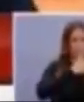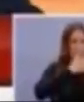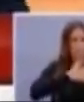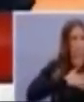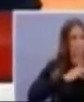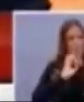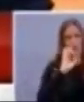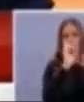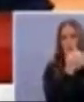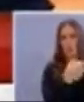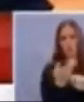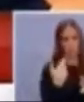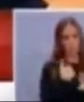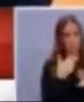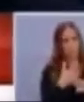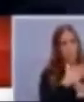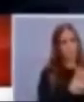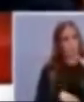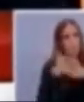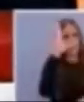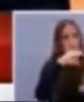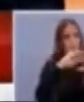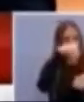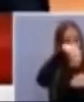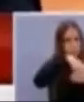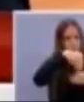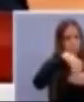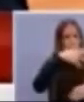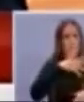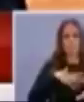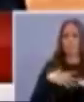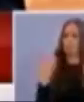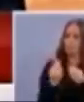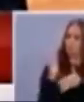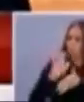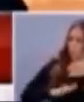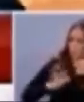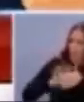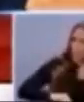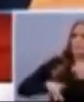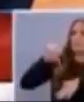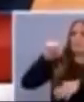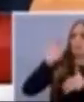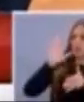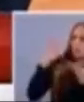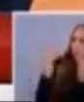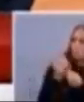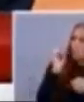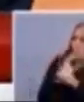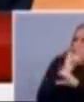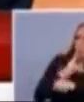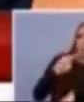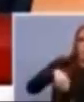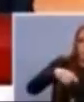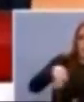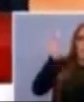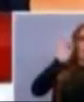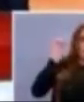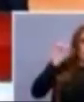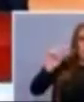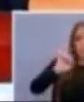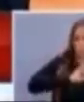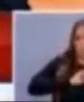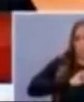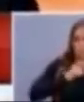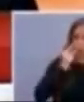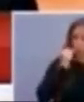contrário eu tenho que eu aprendi dentro do benfica colegas e com presidente os meus valores os meus princípios como